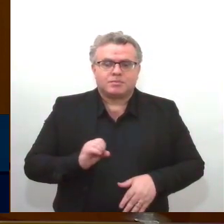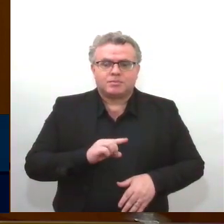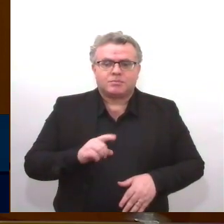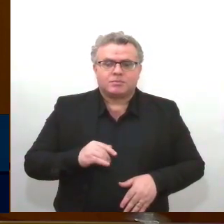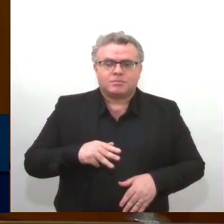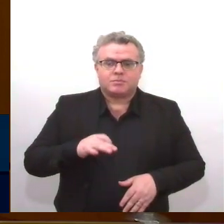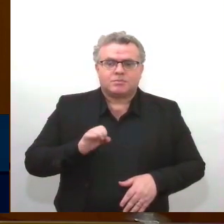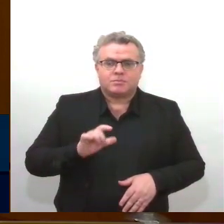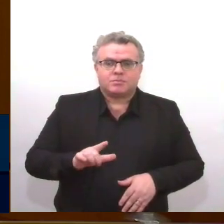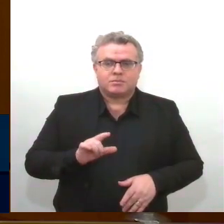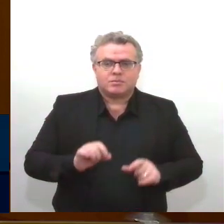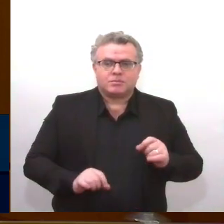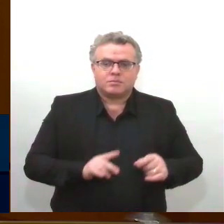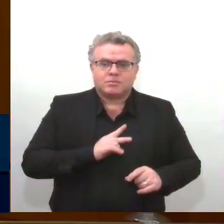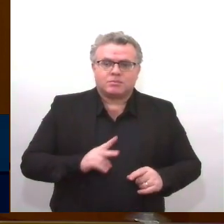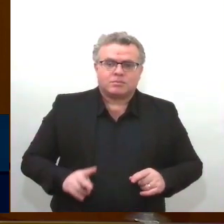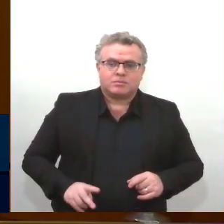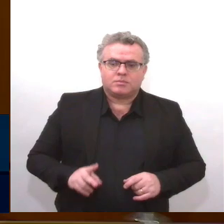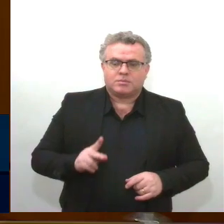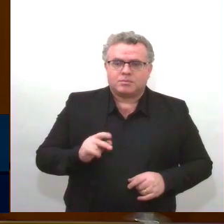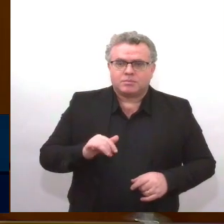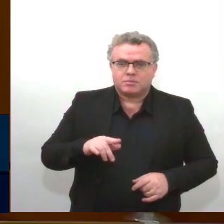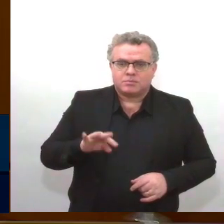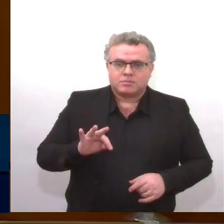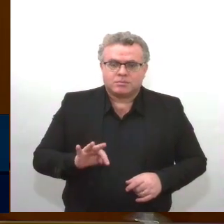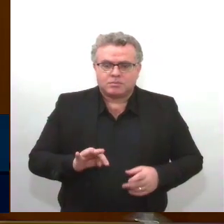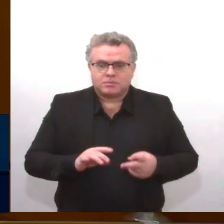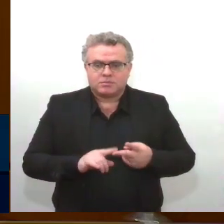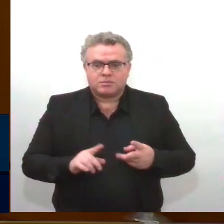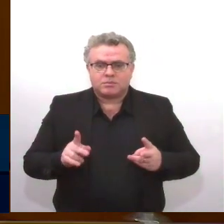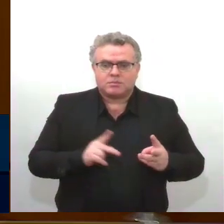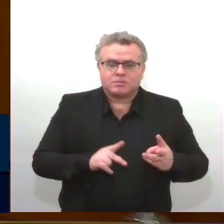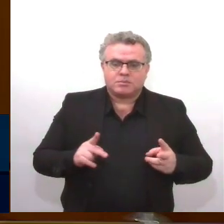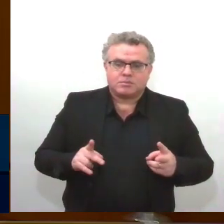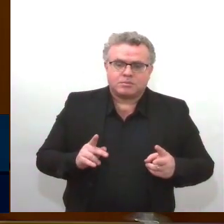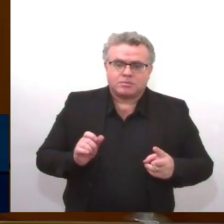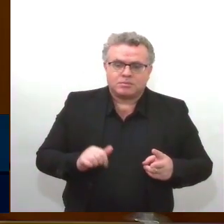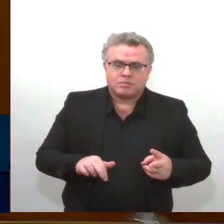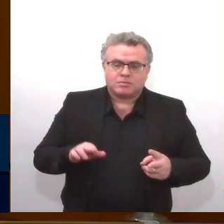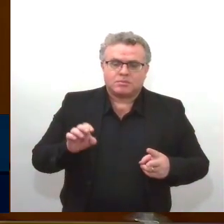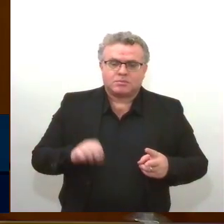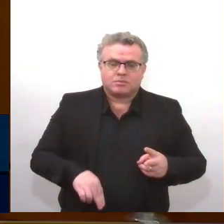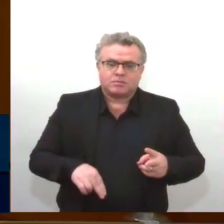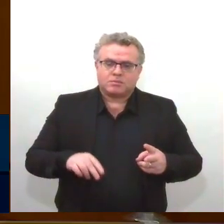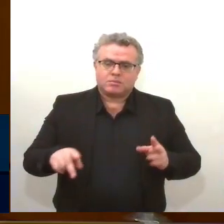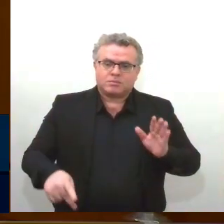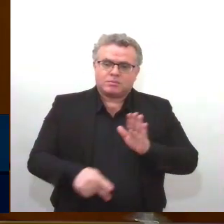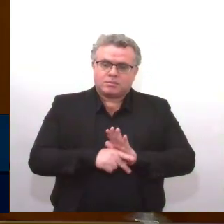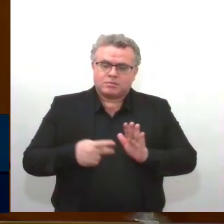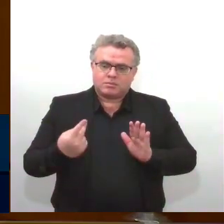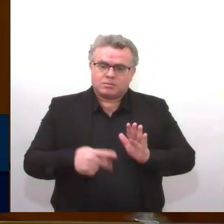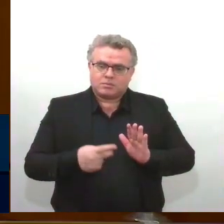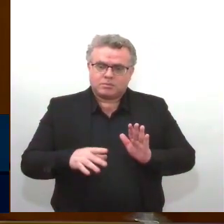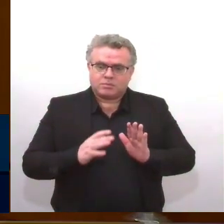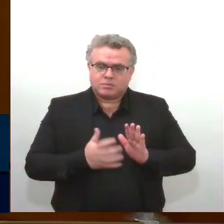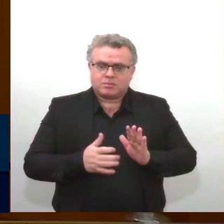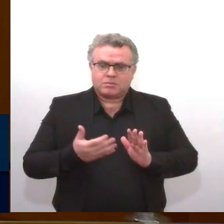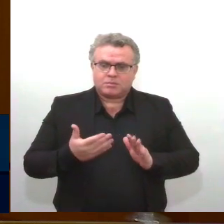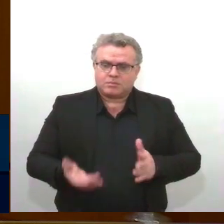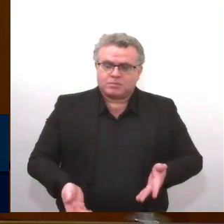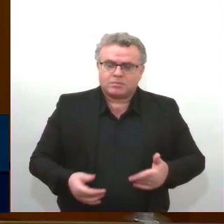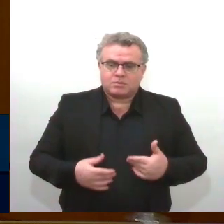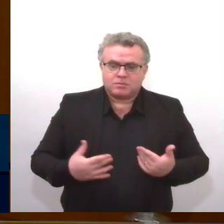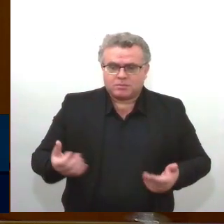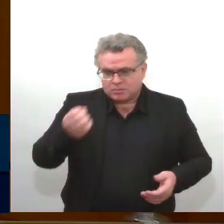doval professor eleitos pelo Cidadania em nome do prefeito Gilton Menezes né que